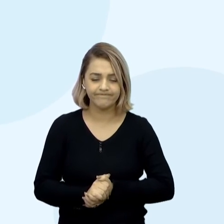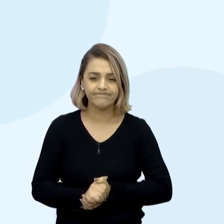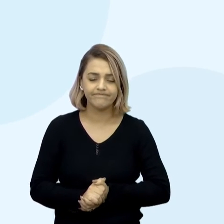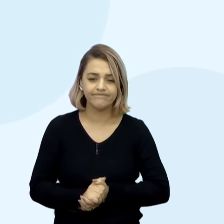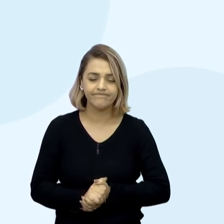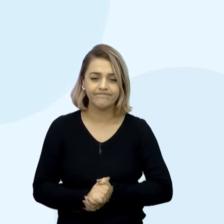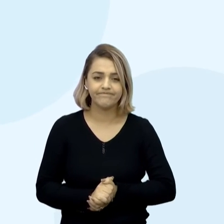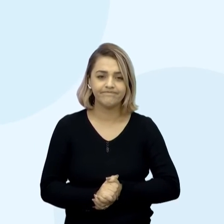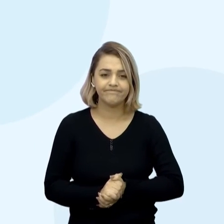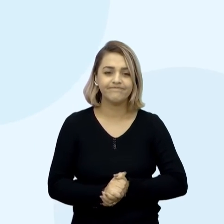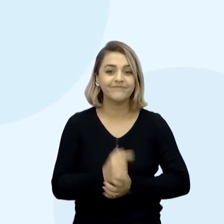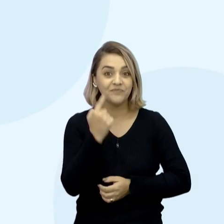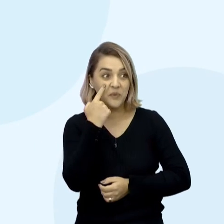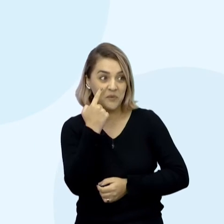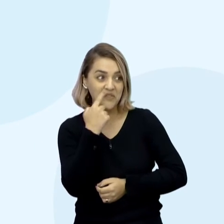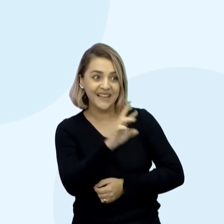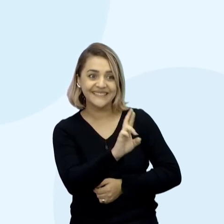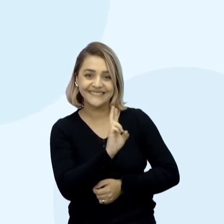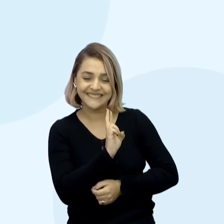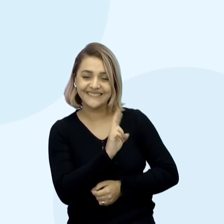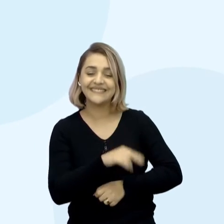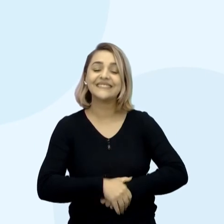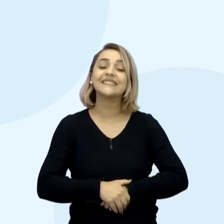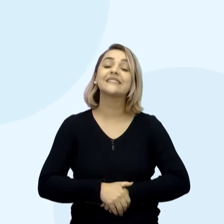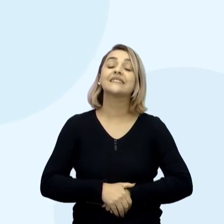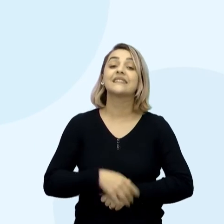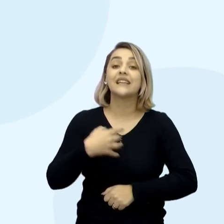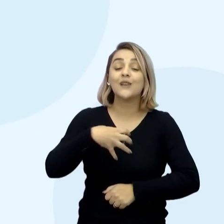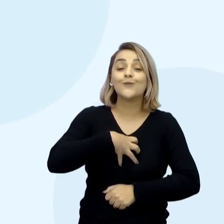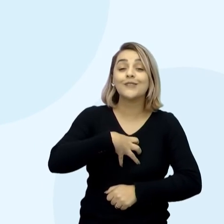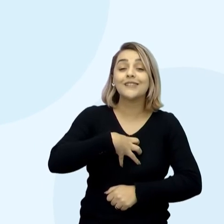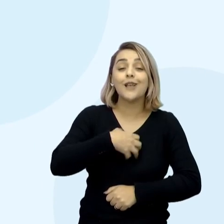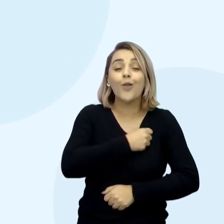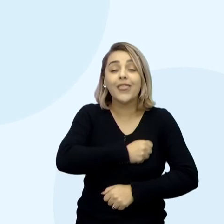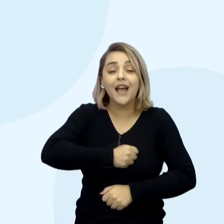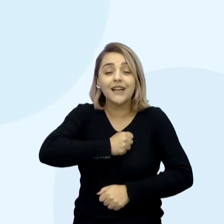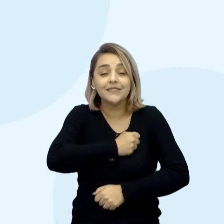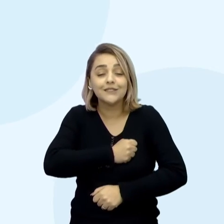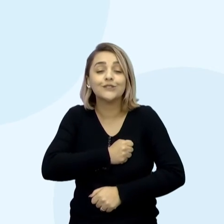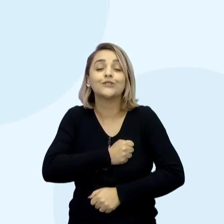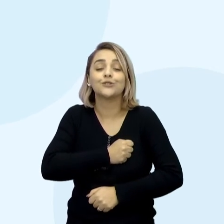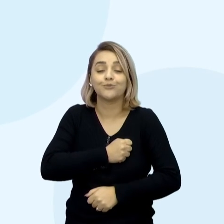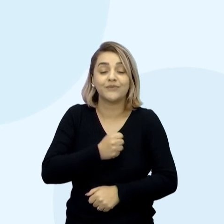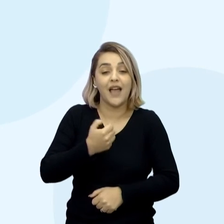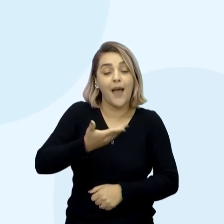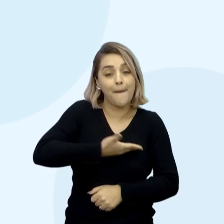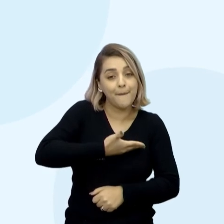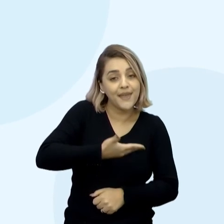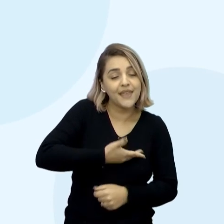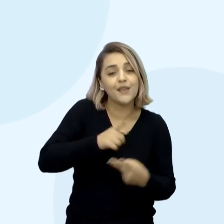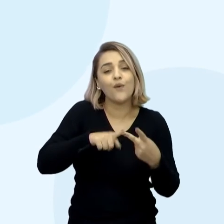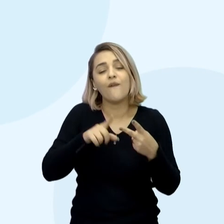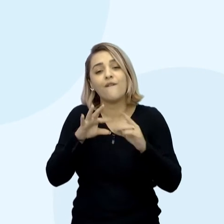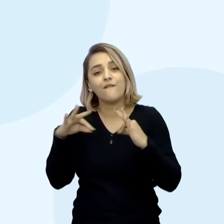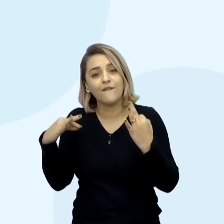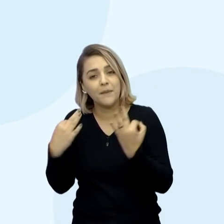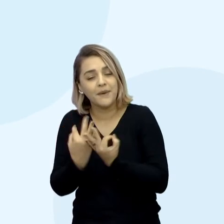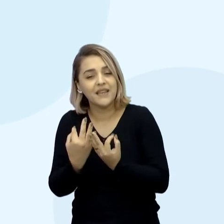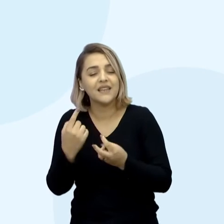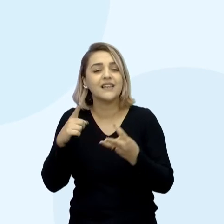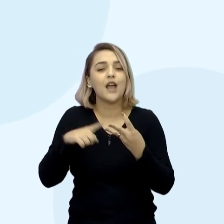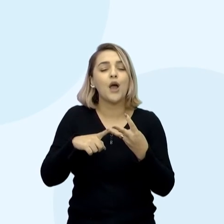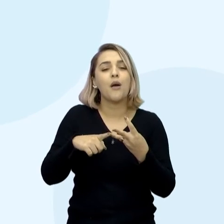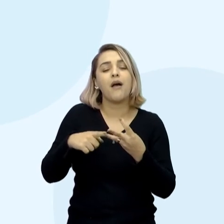do que a professora sentiu mais falta. Senti falta dos meus amigos, familiares, profissionais da escola